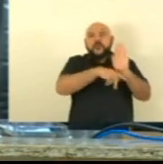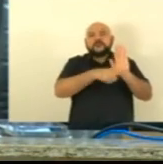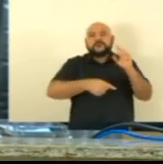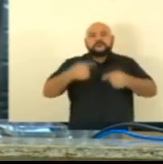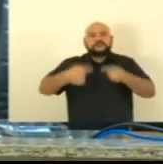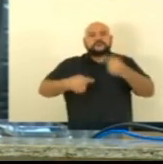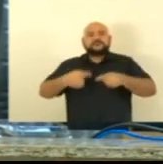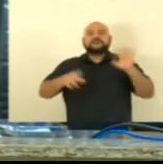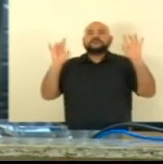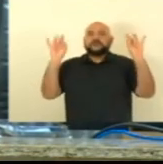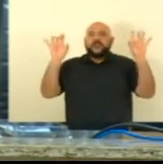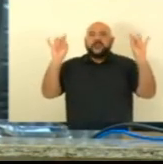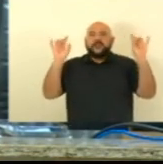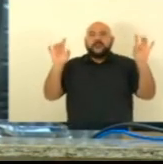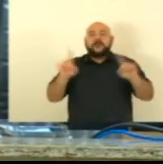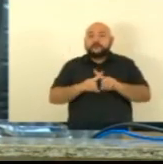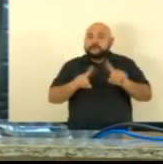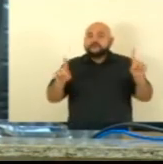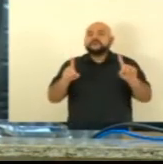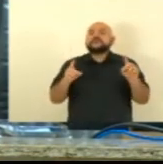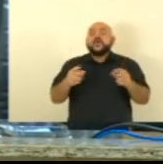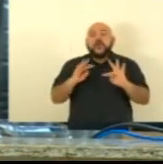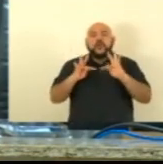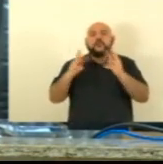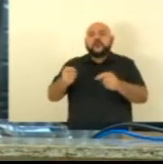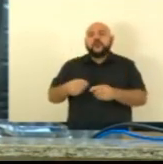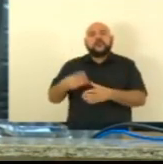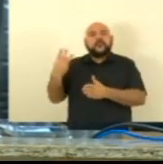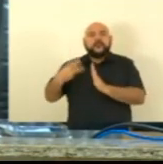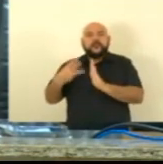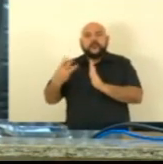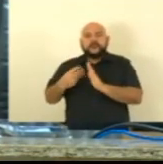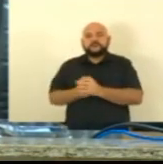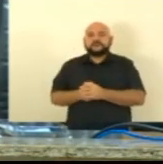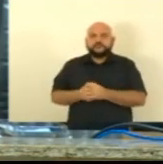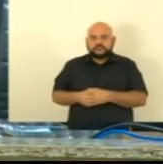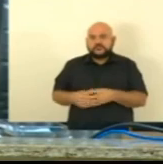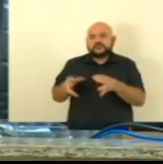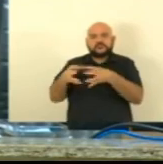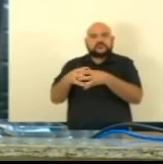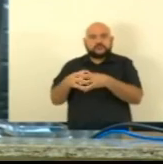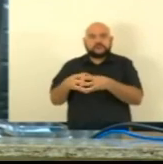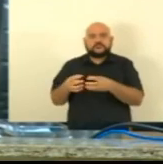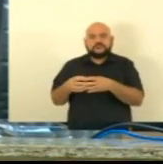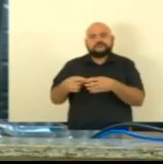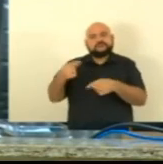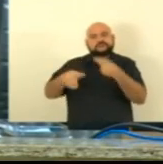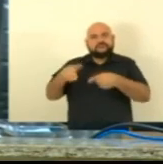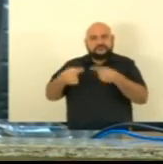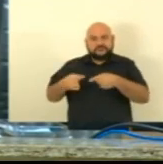em terceira sessão. Em discussão os projetos, não havendo quem queira discutir,